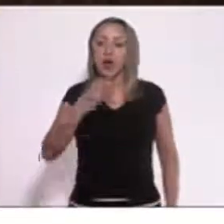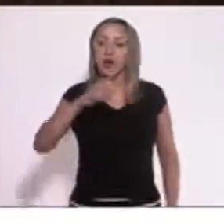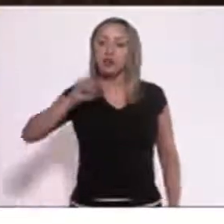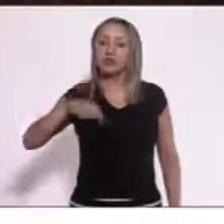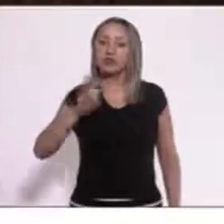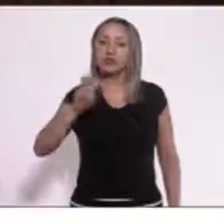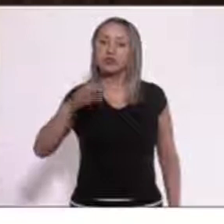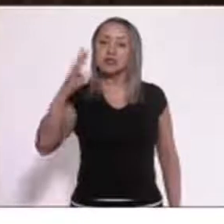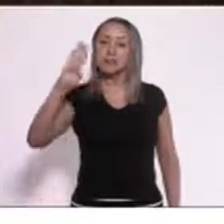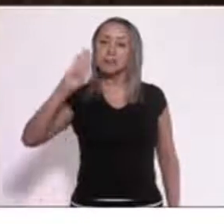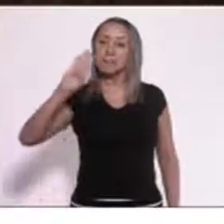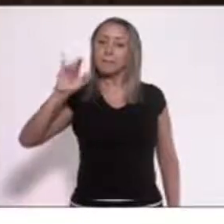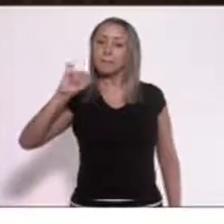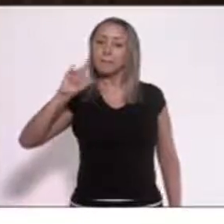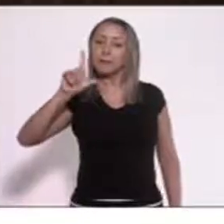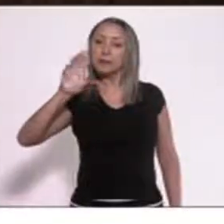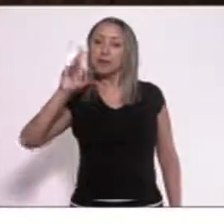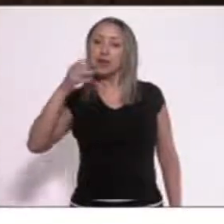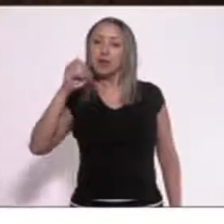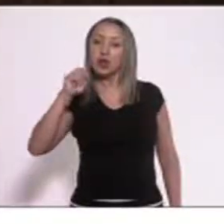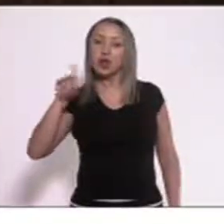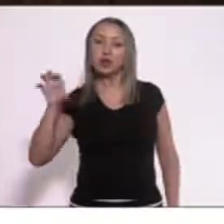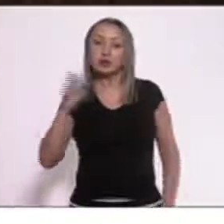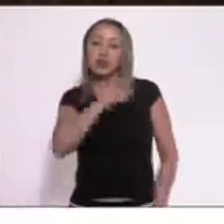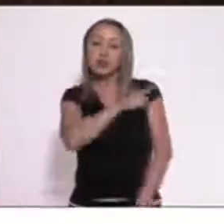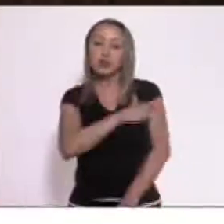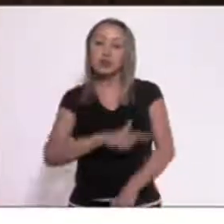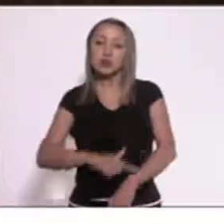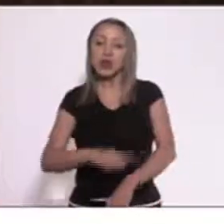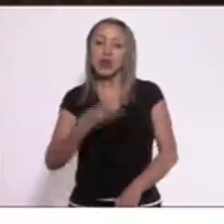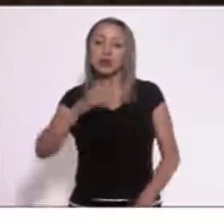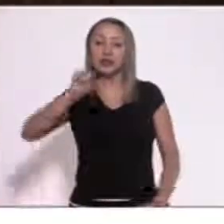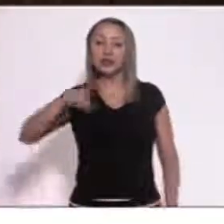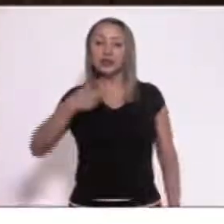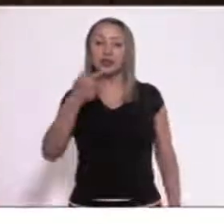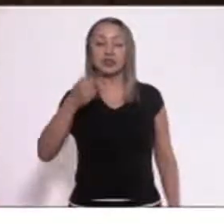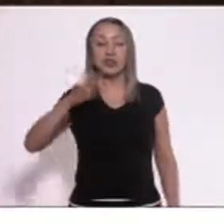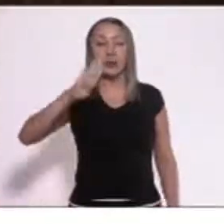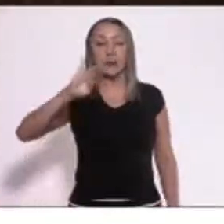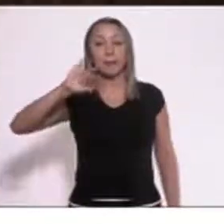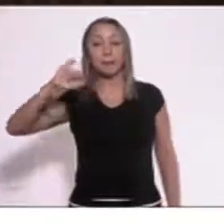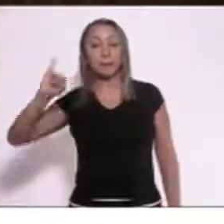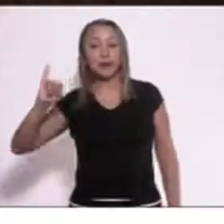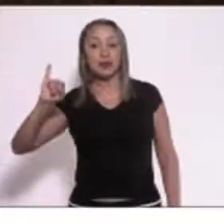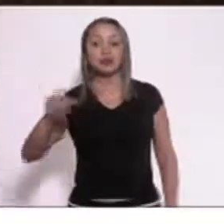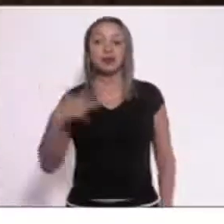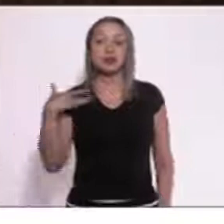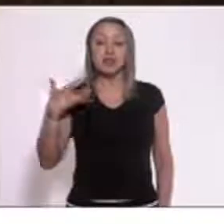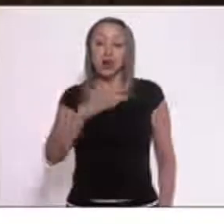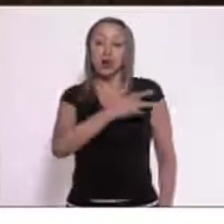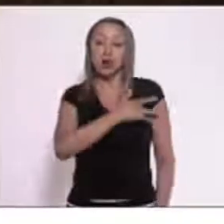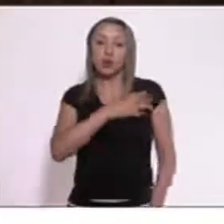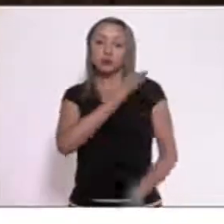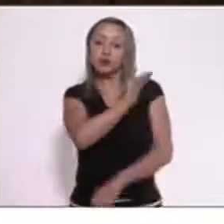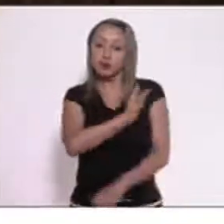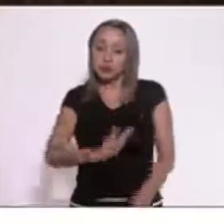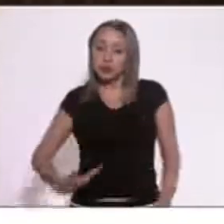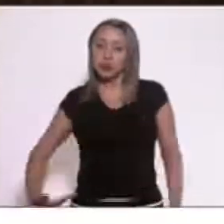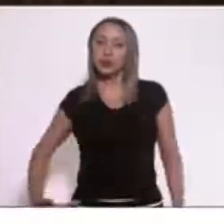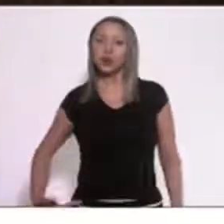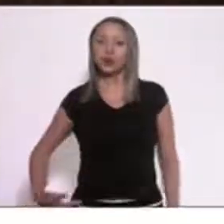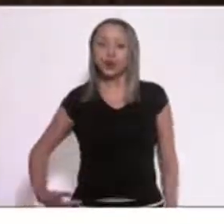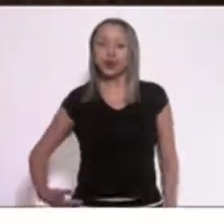4,5 bilhões em educação e 3,7 bilhões em saúde pública.